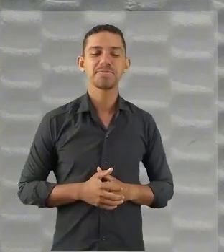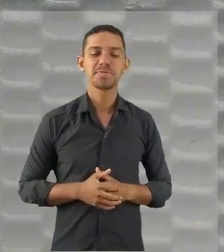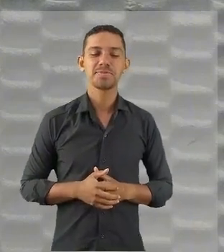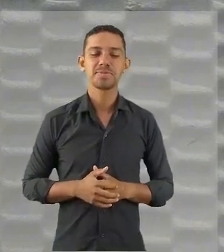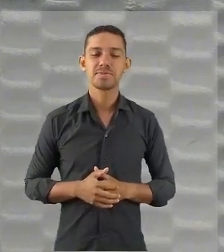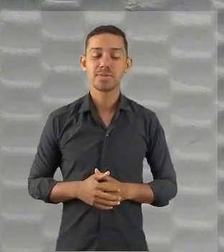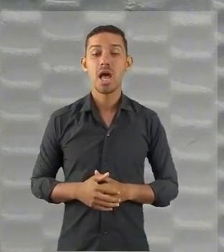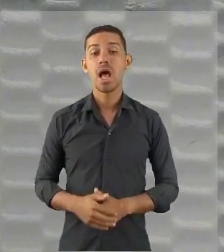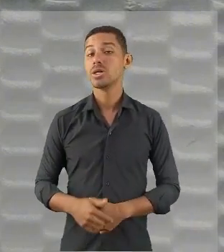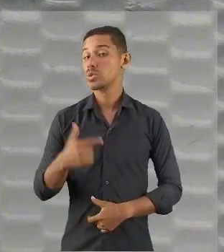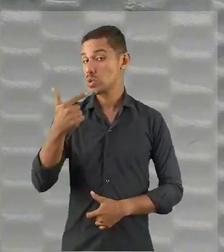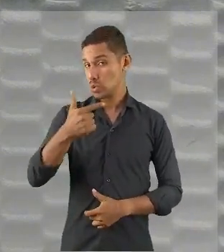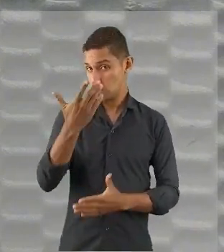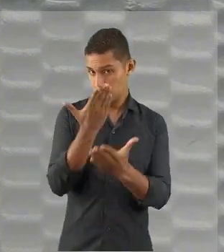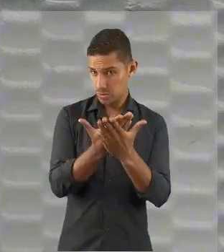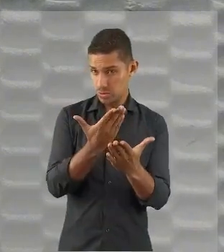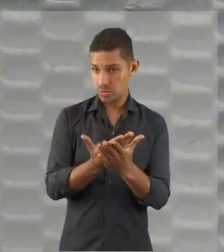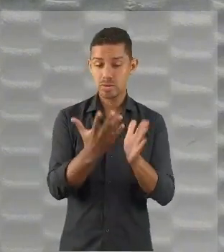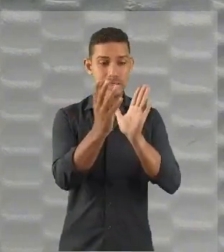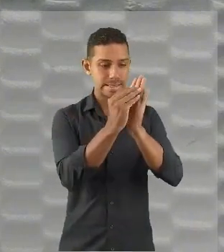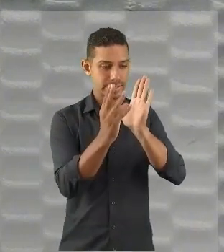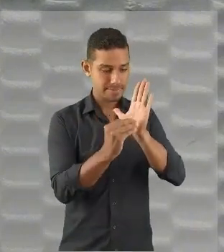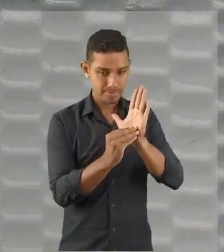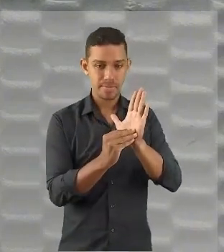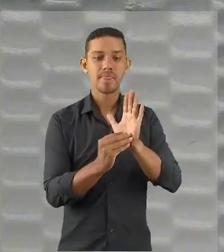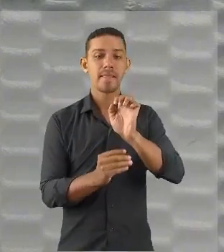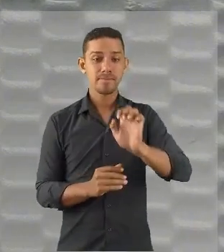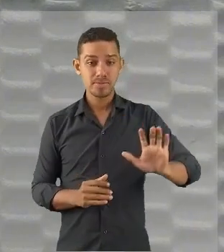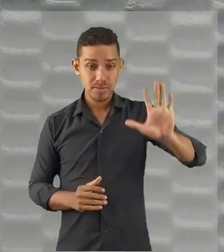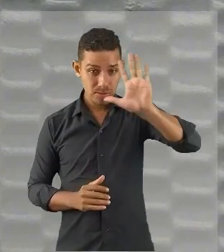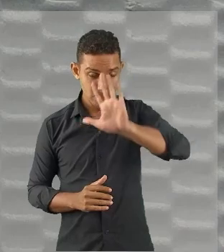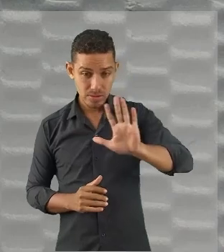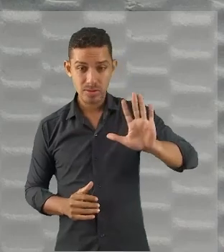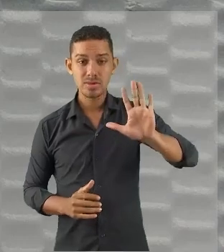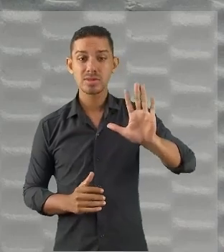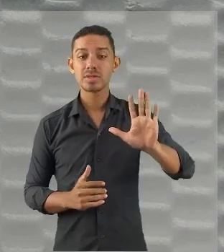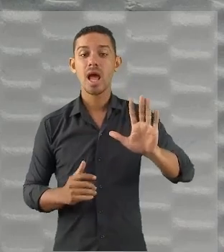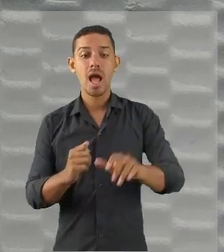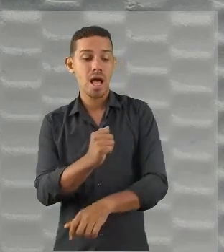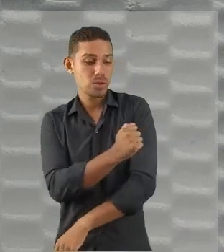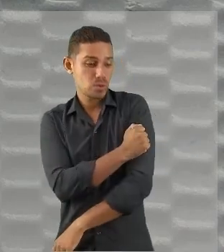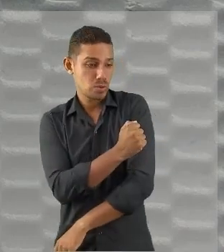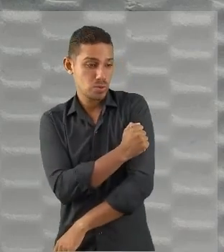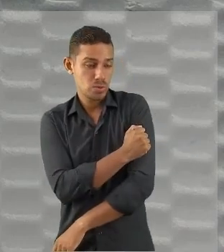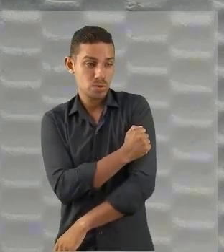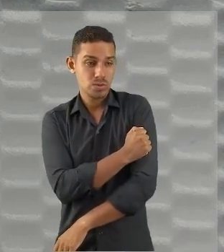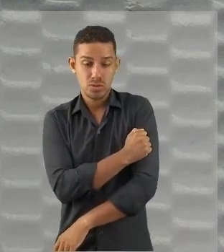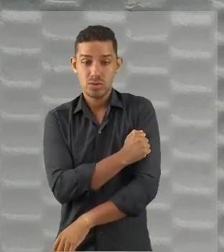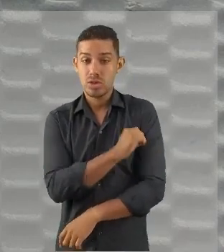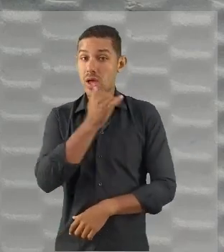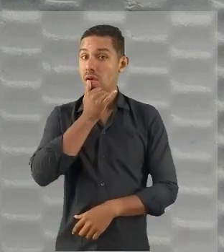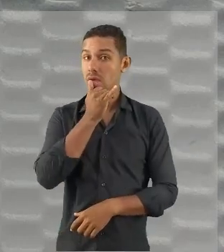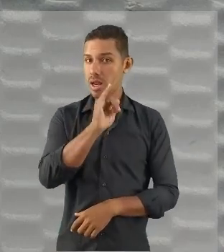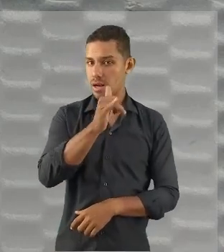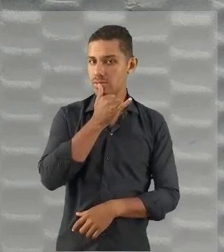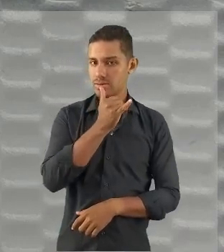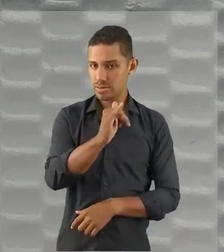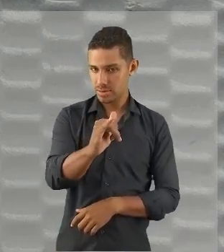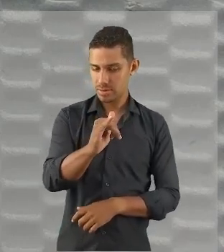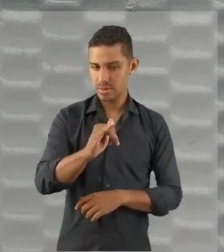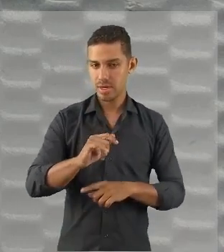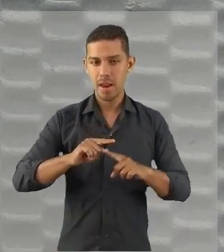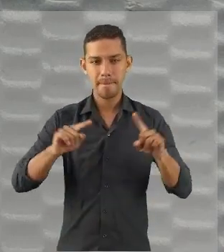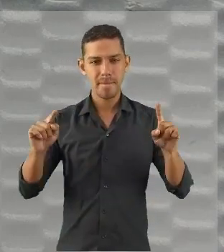nossa segunda aula do conteúdo geralmente utilizado para alunos do terceiro ano, que é de eletricidade, tá?